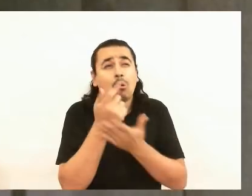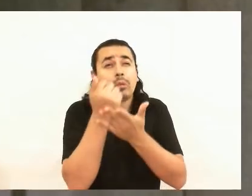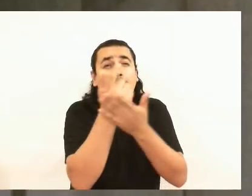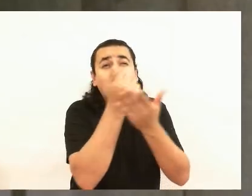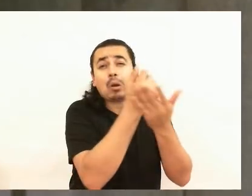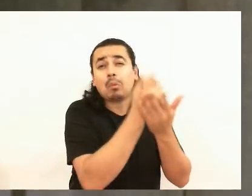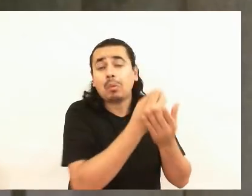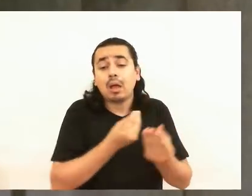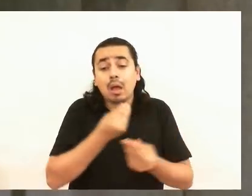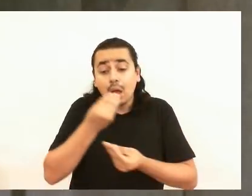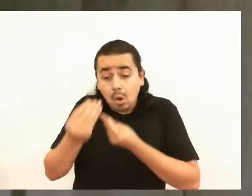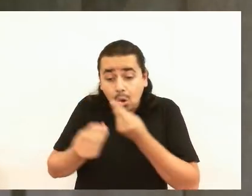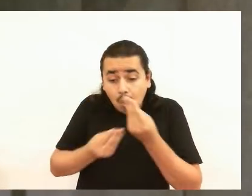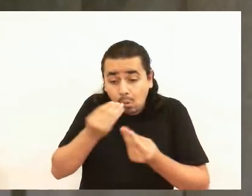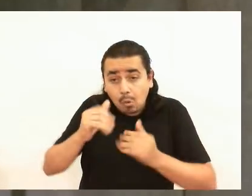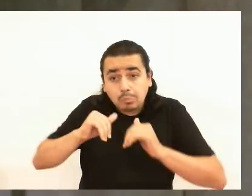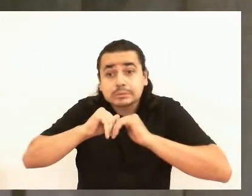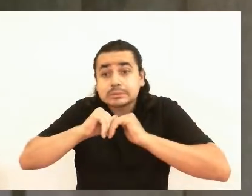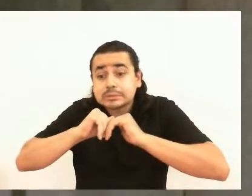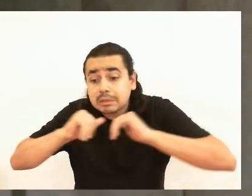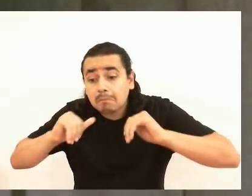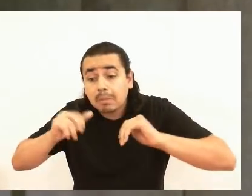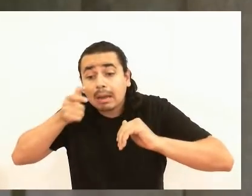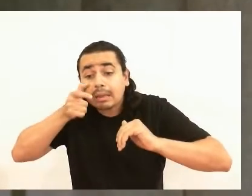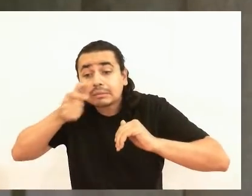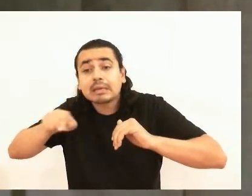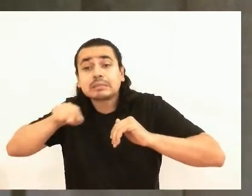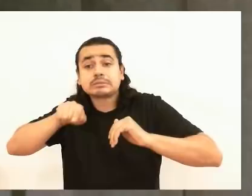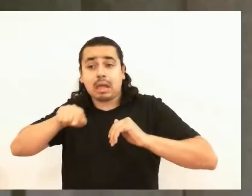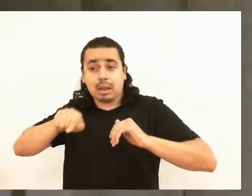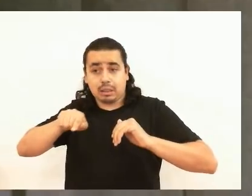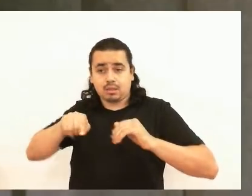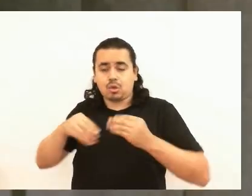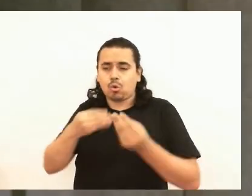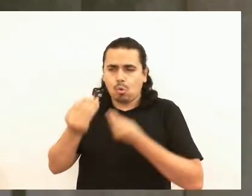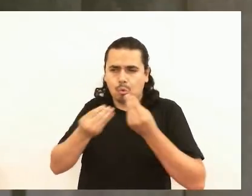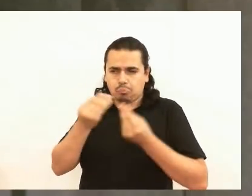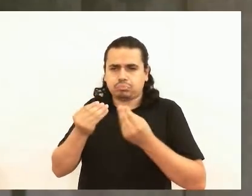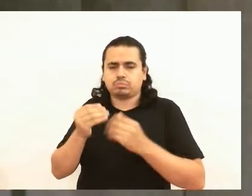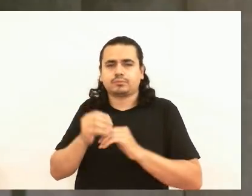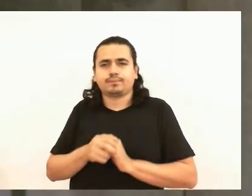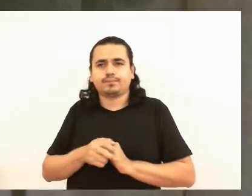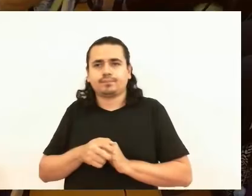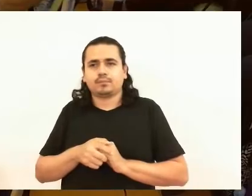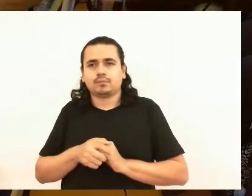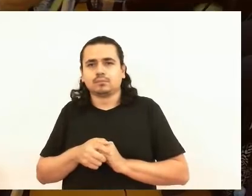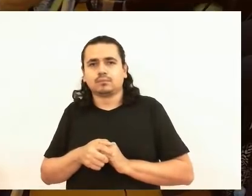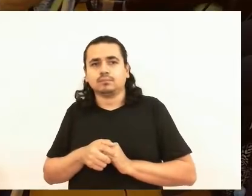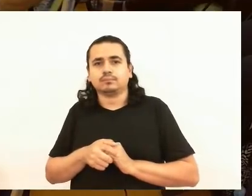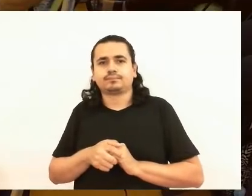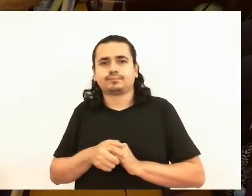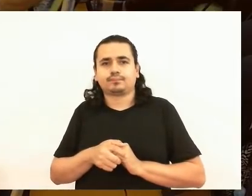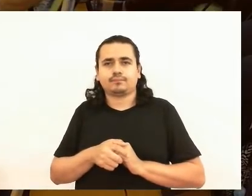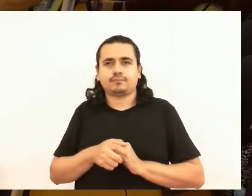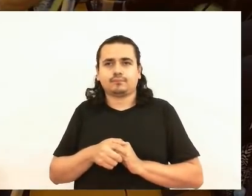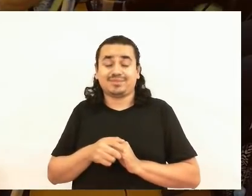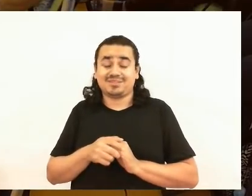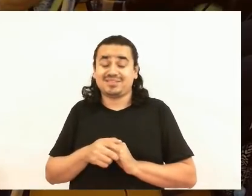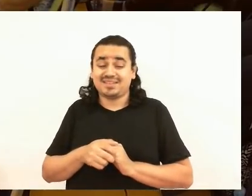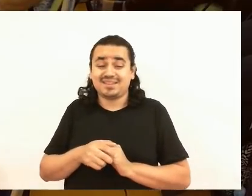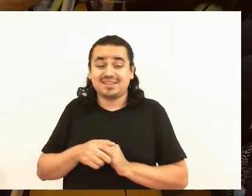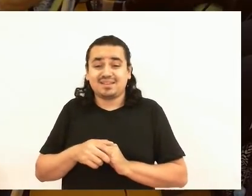entrarem nesse lugar de gil é uma questão bem e é uma